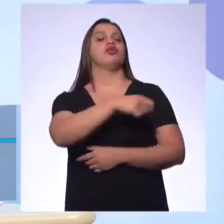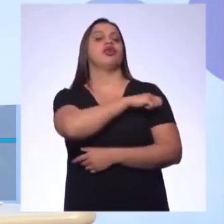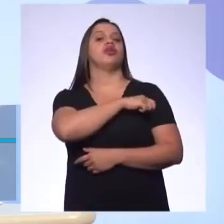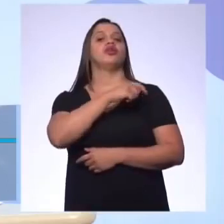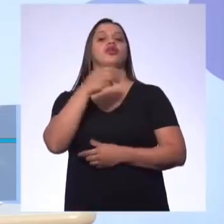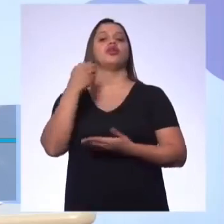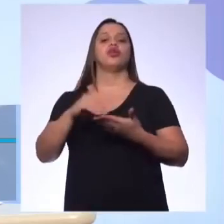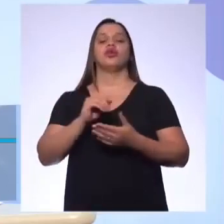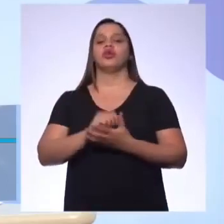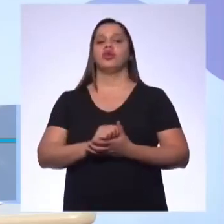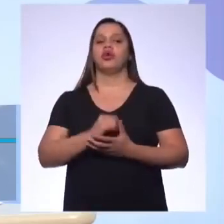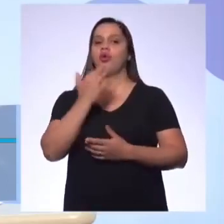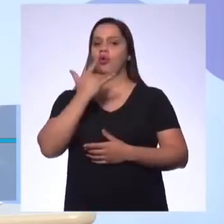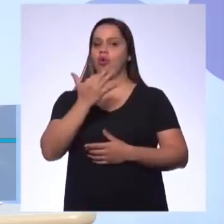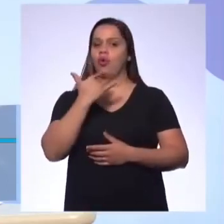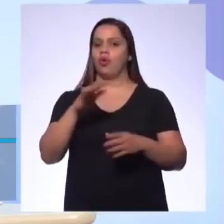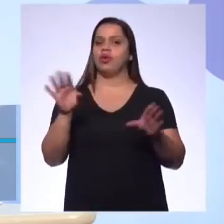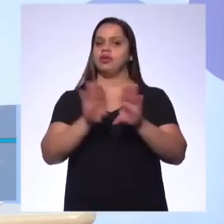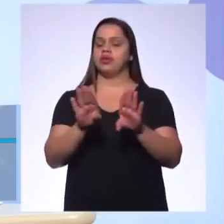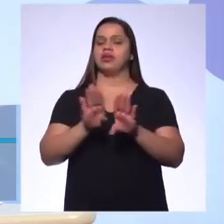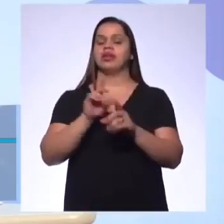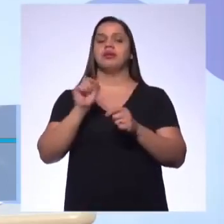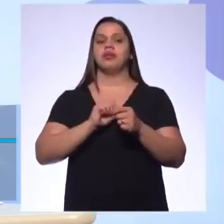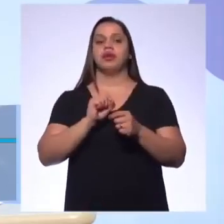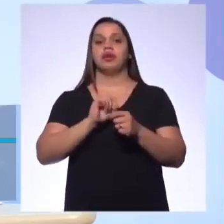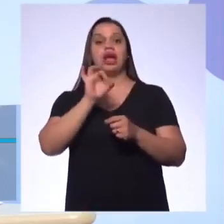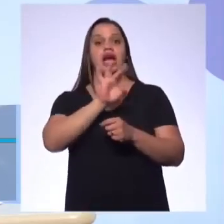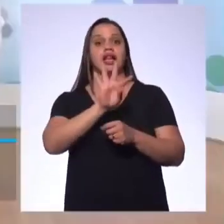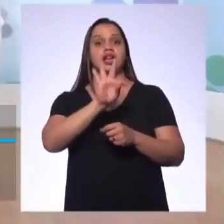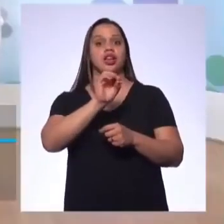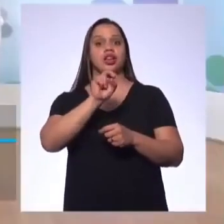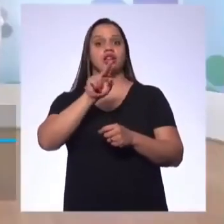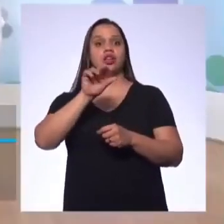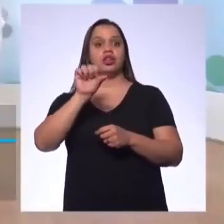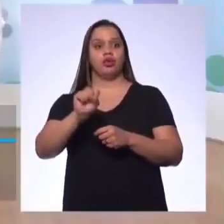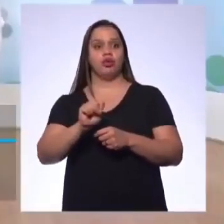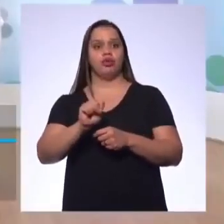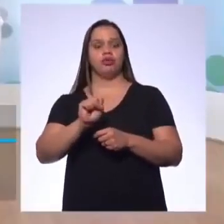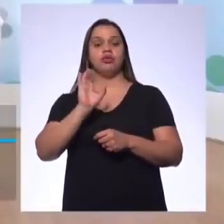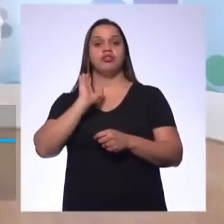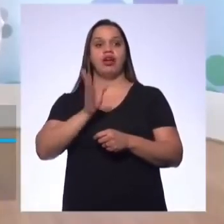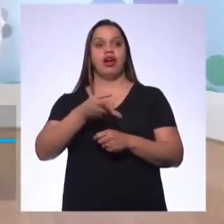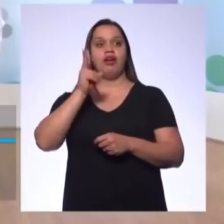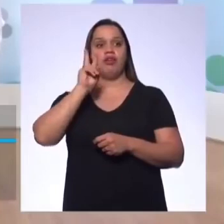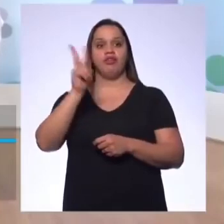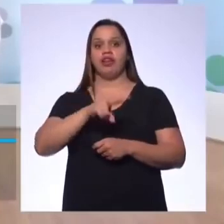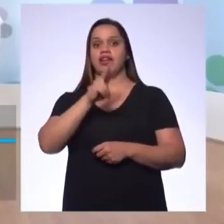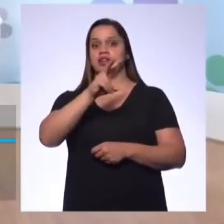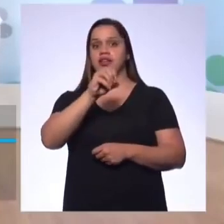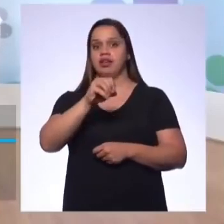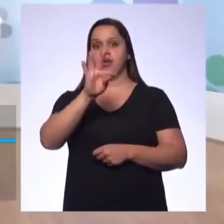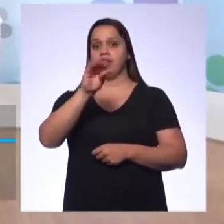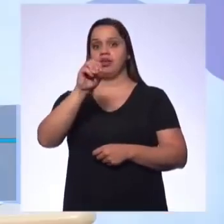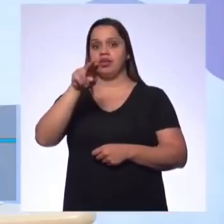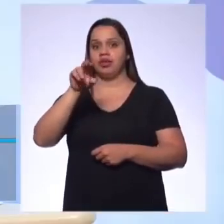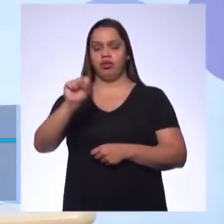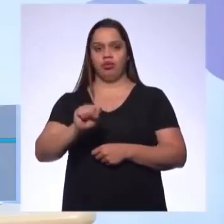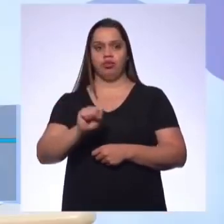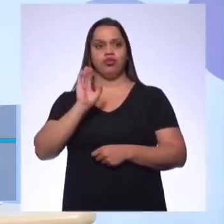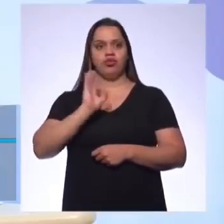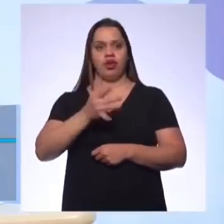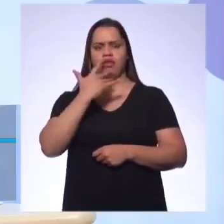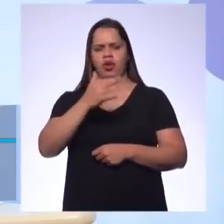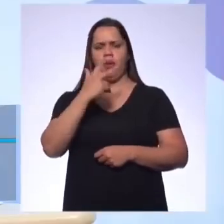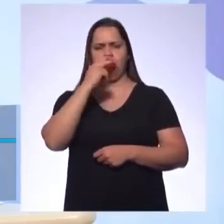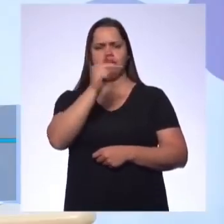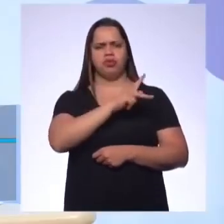colocou assim, cores e também os tons diferentes delas. Olha, 50 tons. Isso. Aí o professor Regnes, eu acho que é